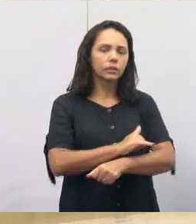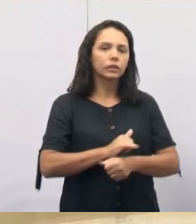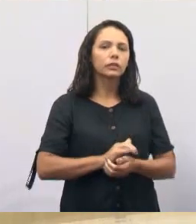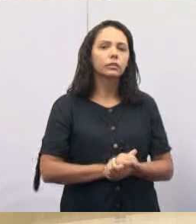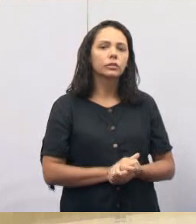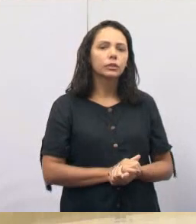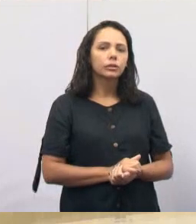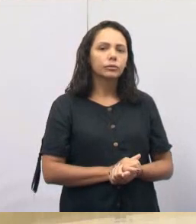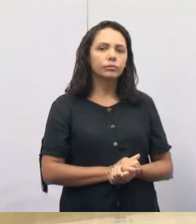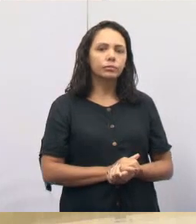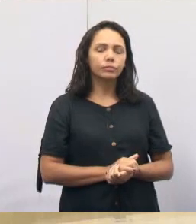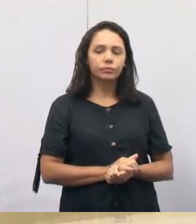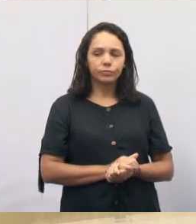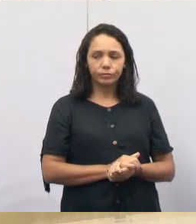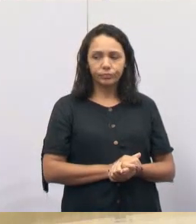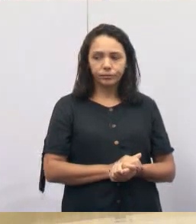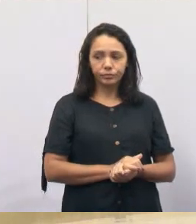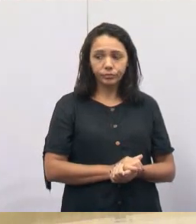mórbida,